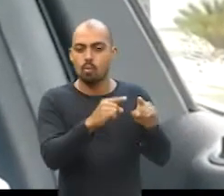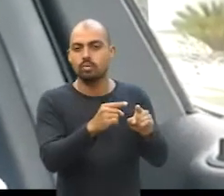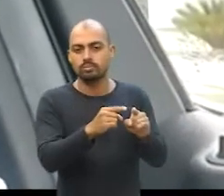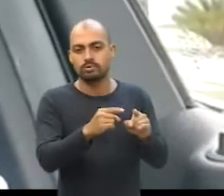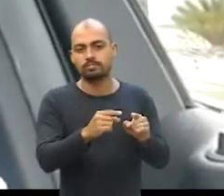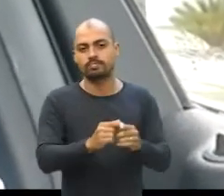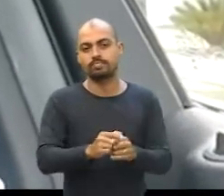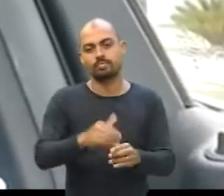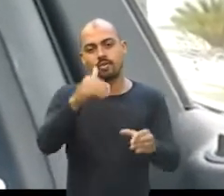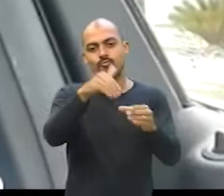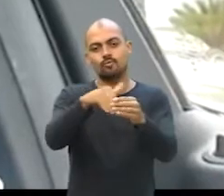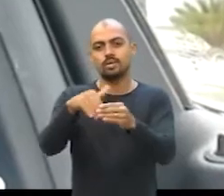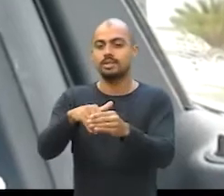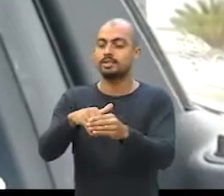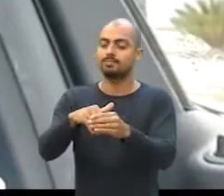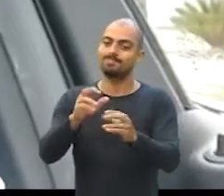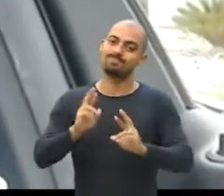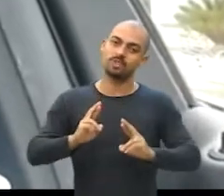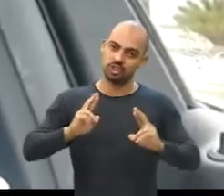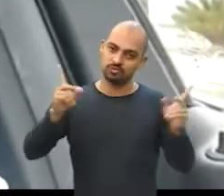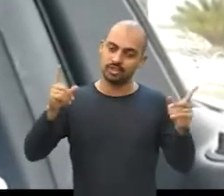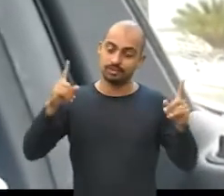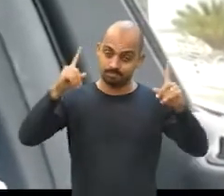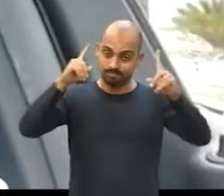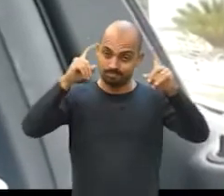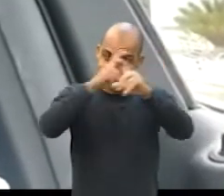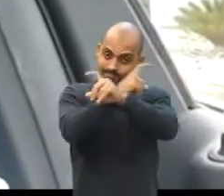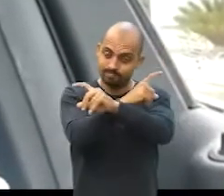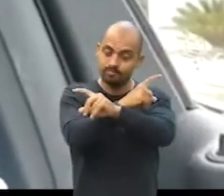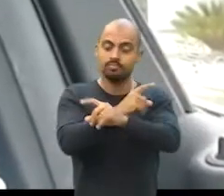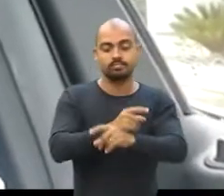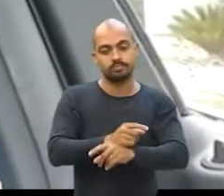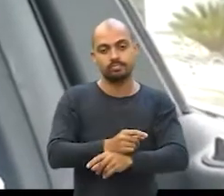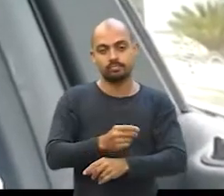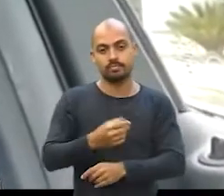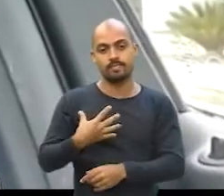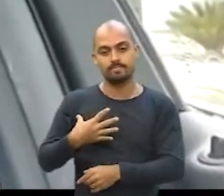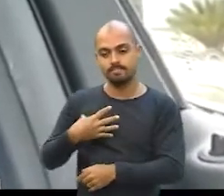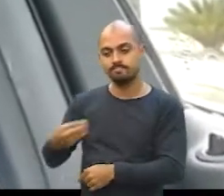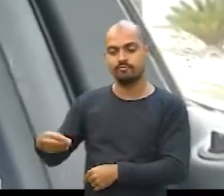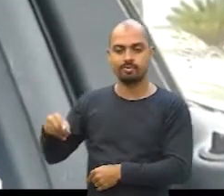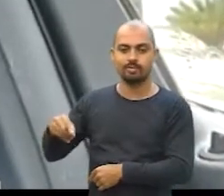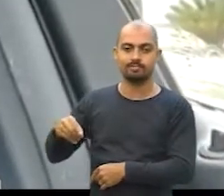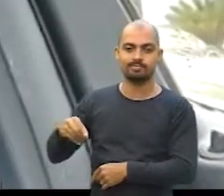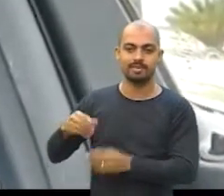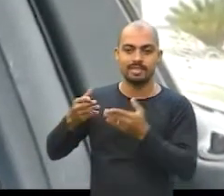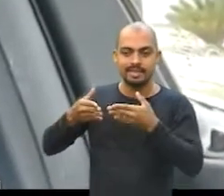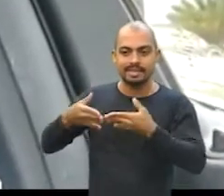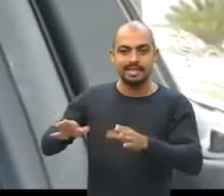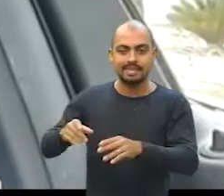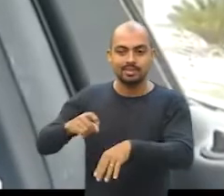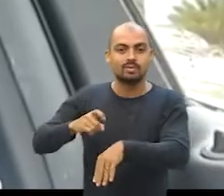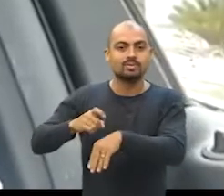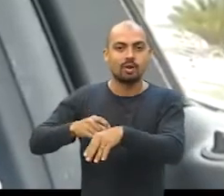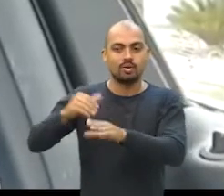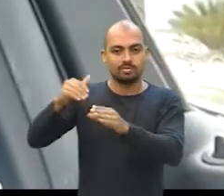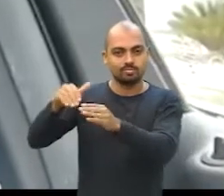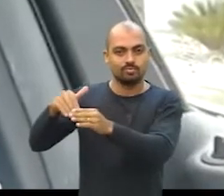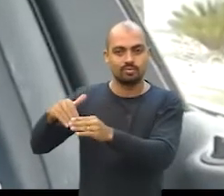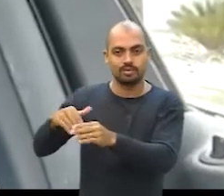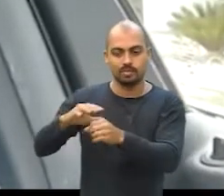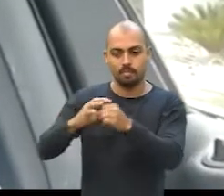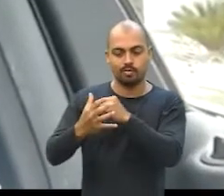necessário. Foi uma eleição atípica, difícil, né? Meu filho nasceu no meio da